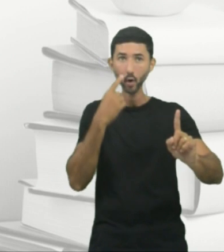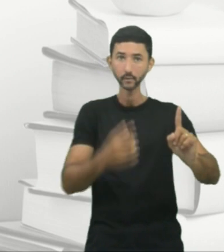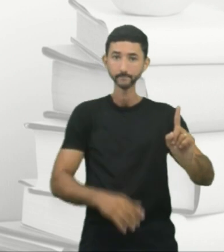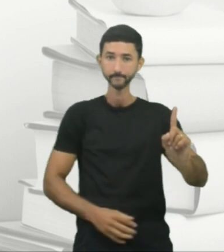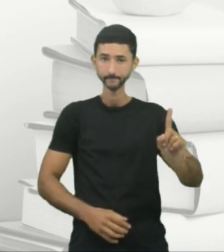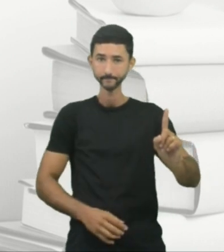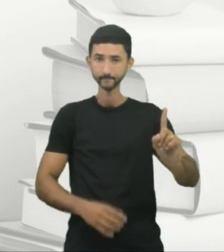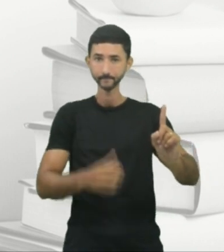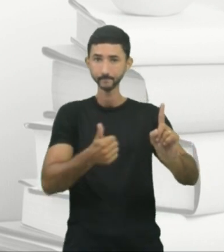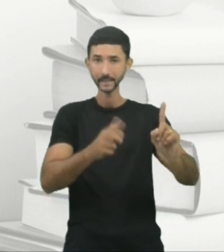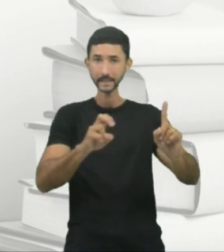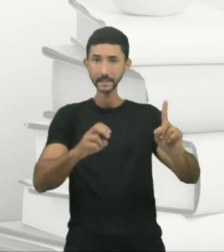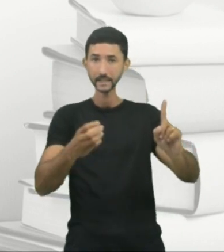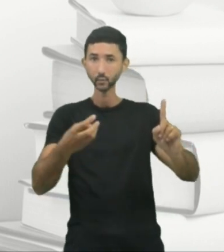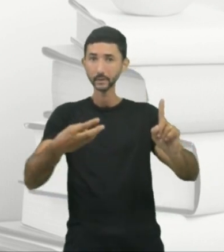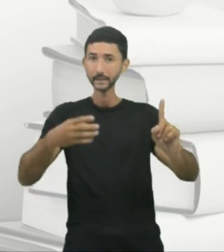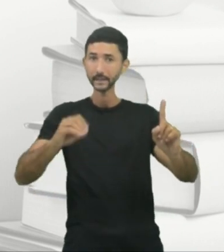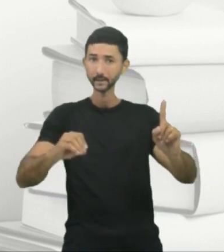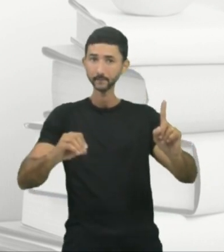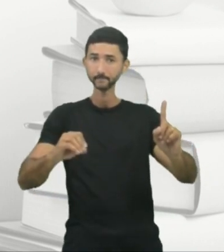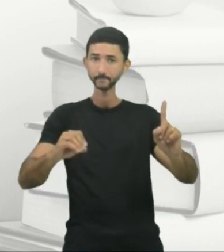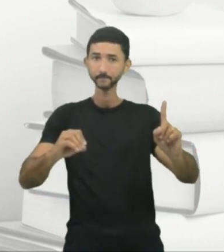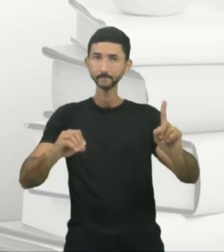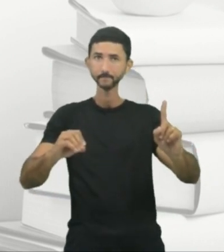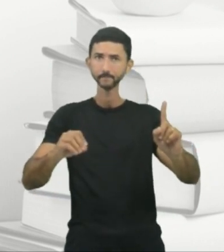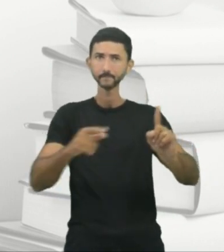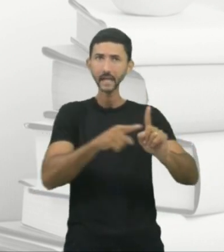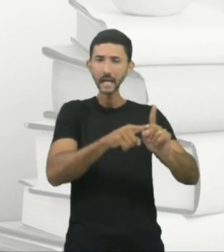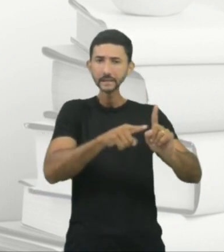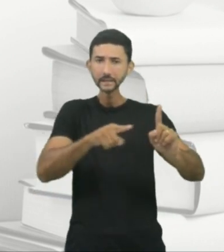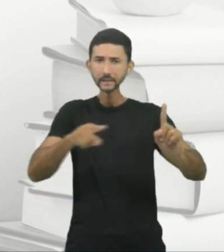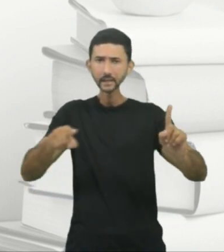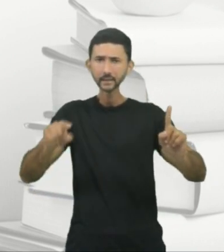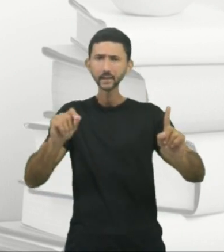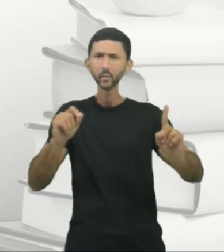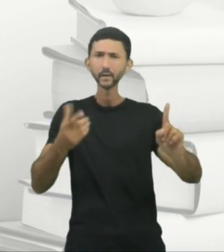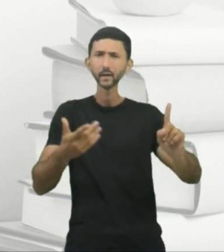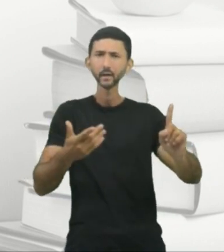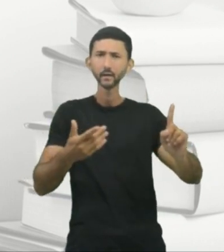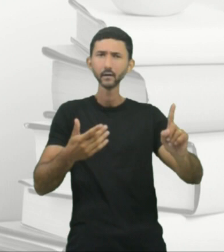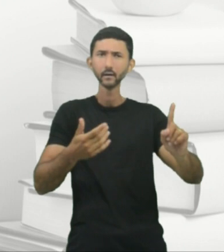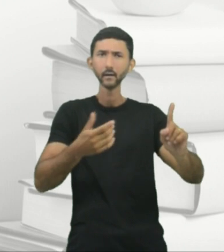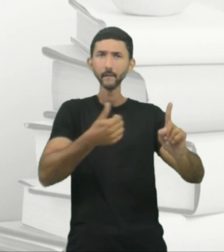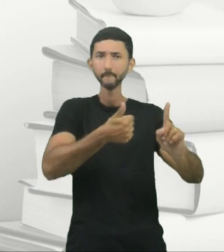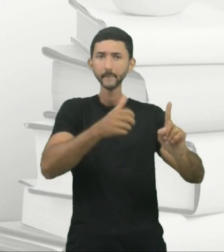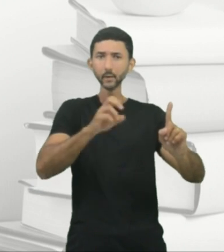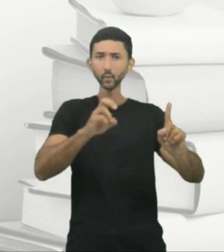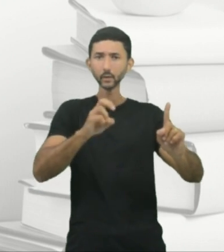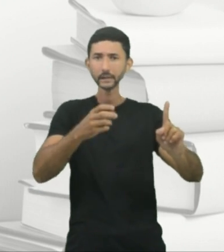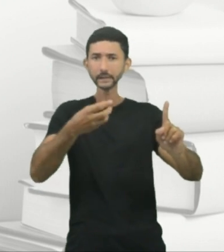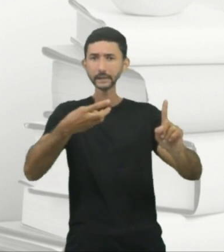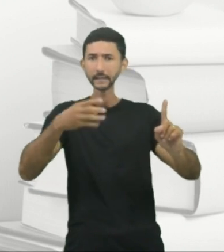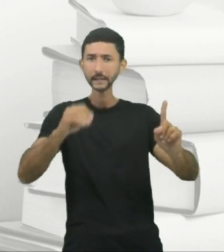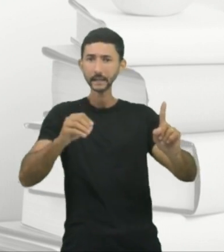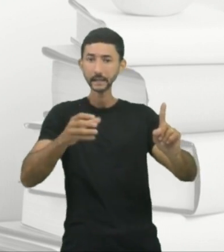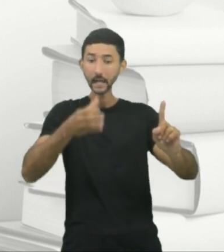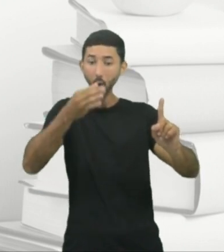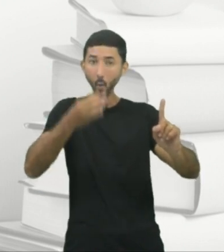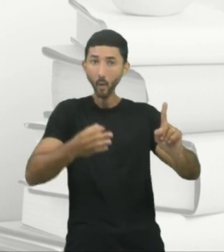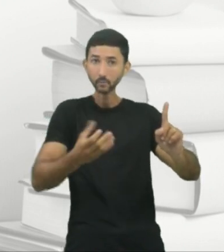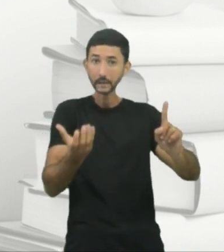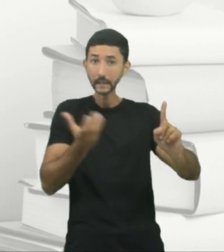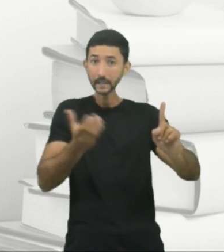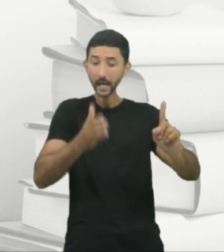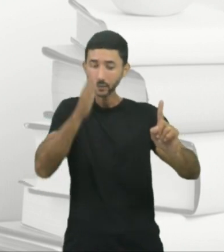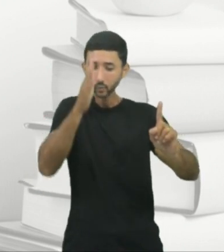olha. É 1530, mas é a distância. Porque o 1530 é a